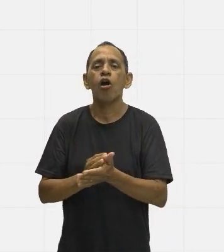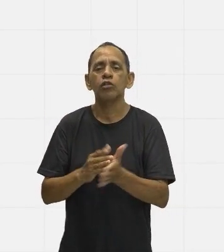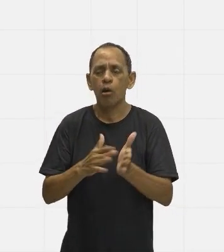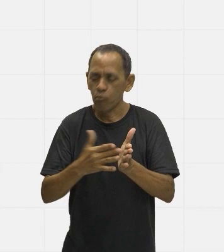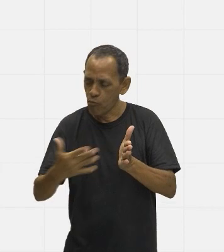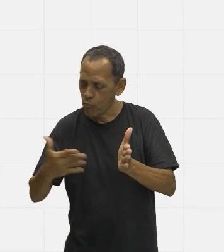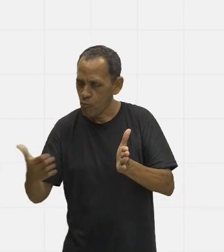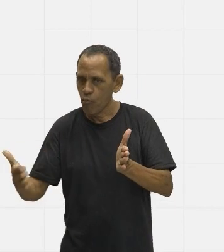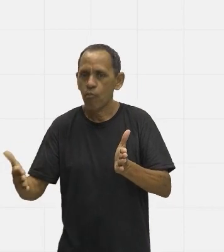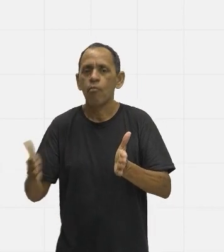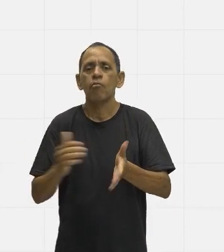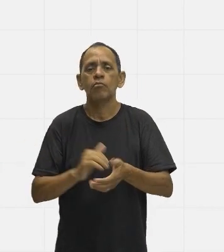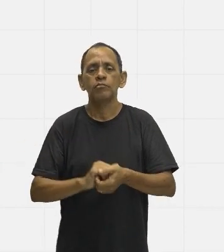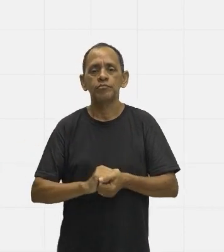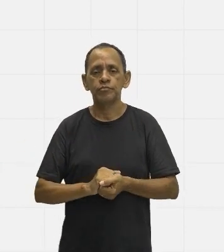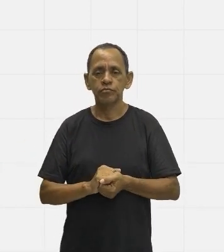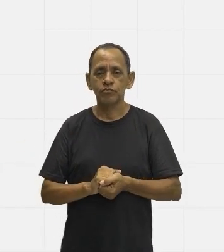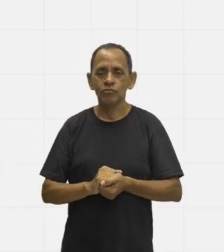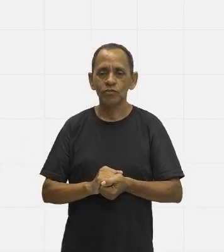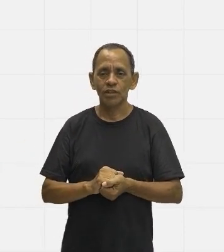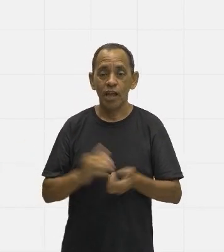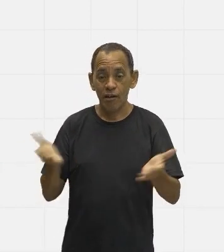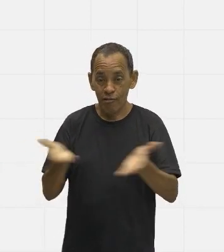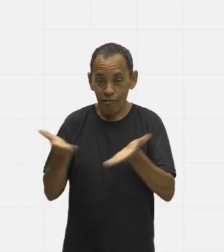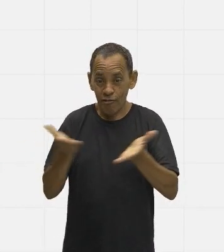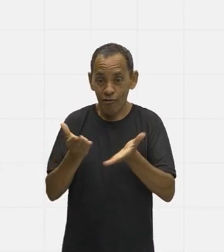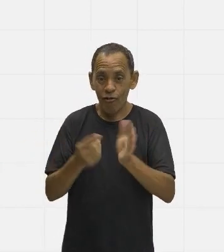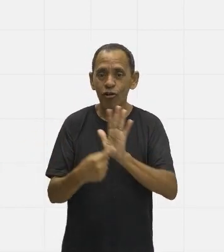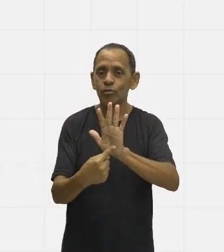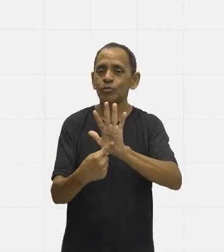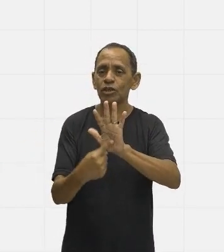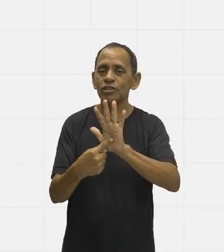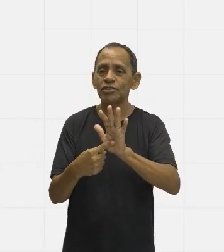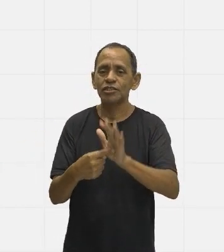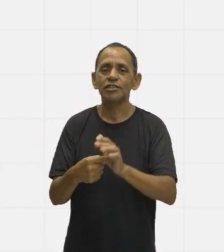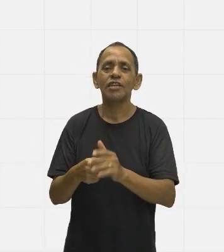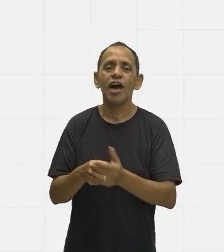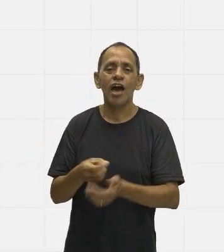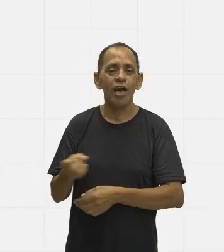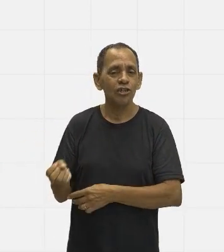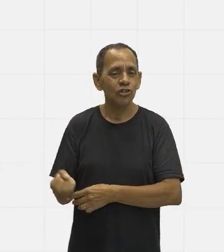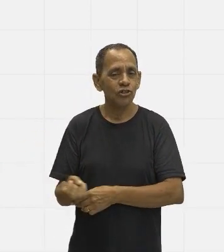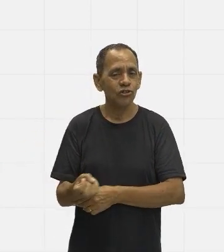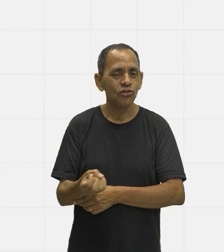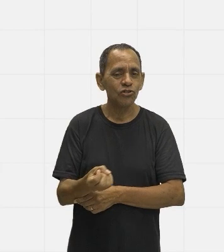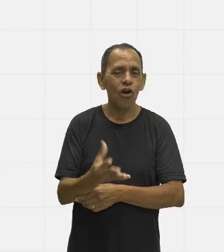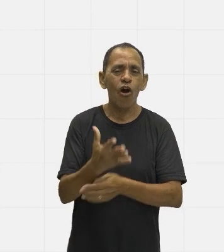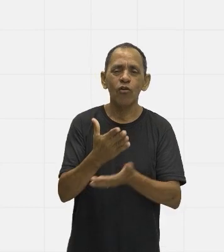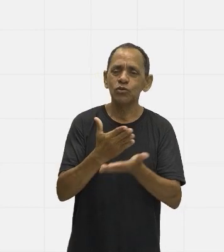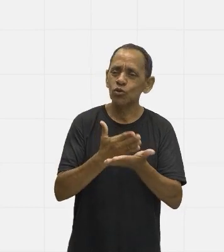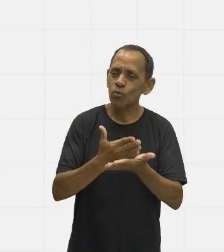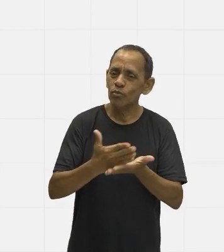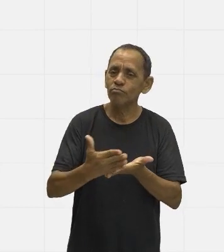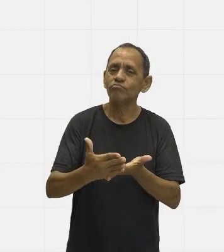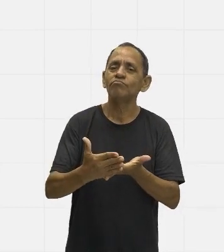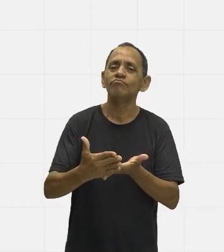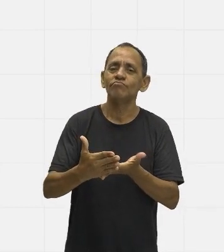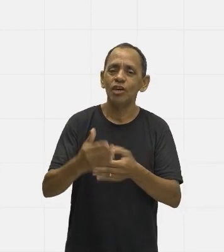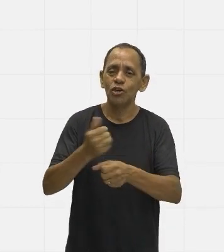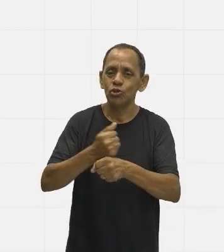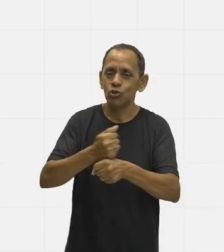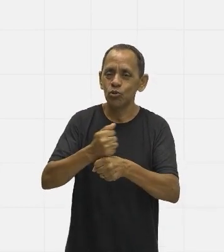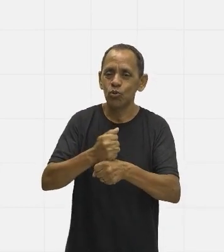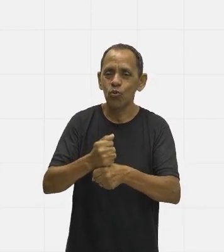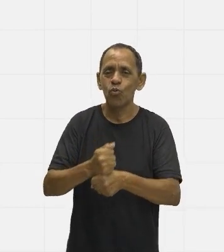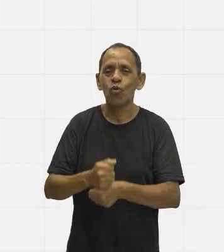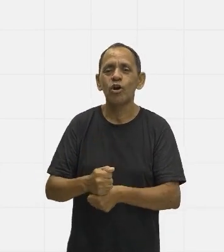vai trazer essas novidades aí que nós temos para o início do nosso ano aí, né, dar um start inicial. A gente tem o quê?